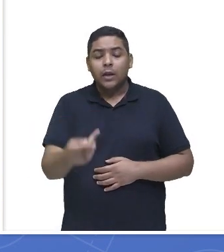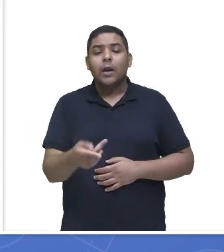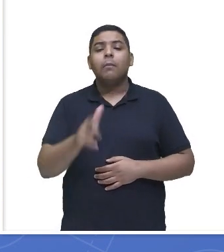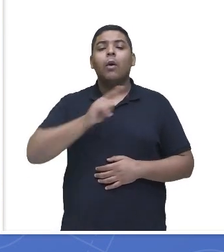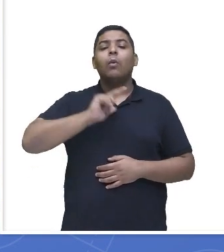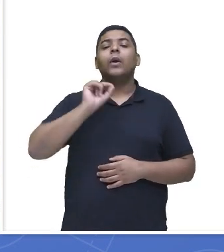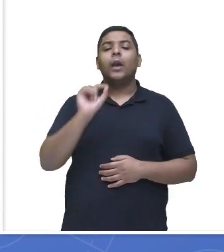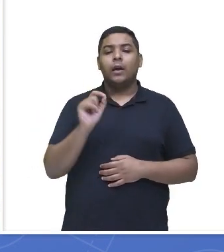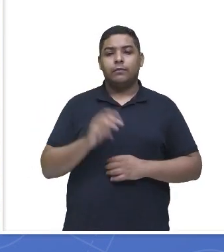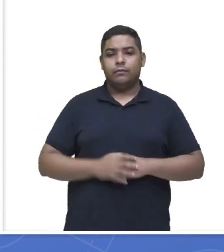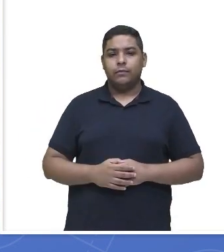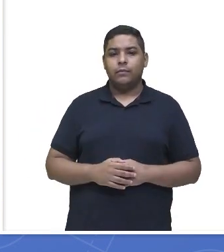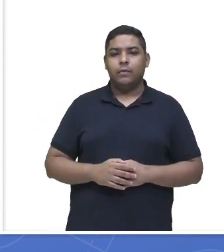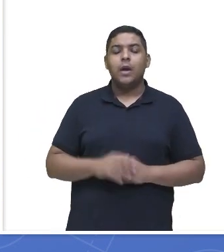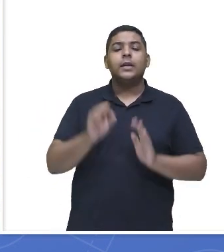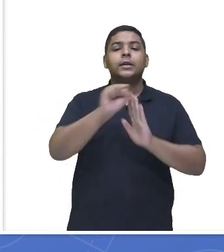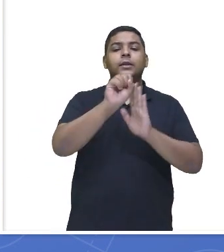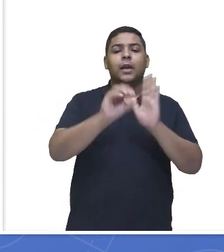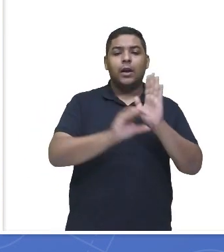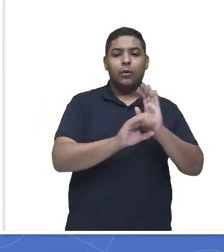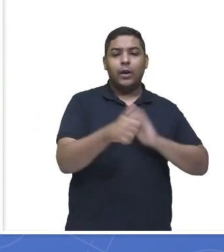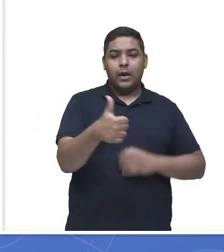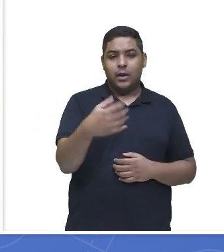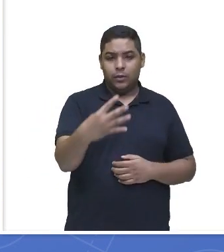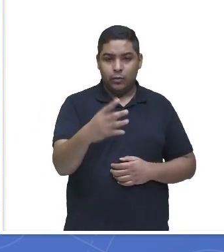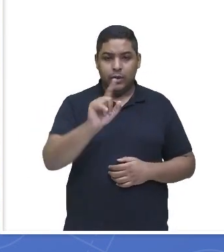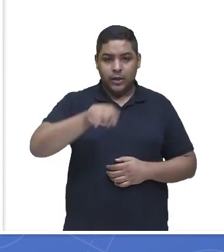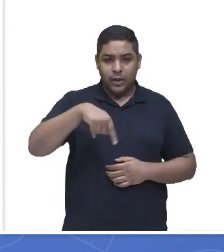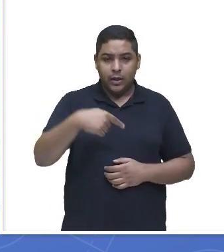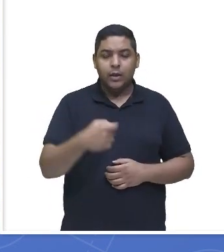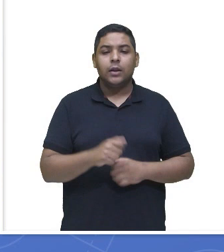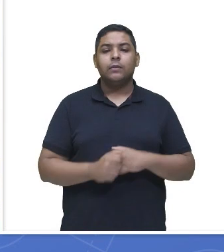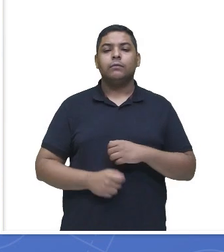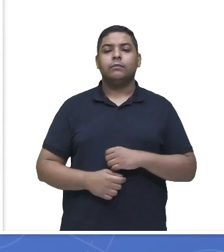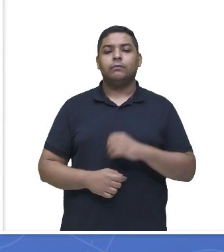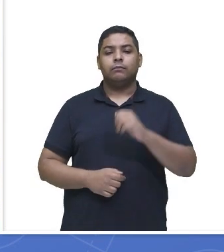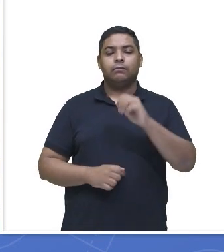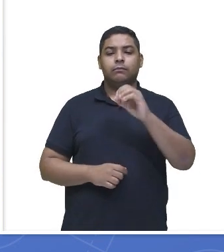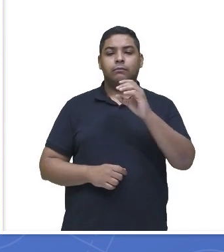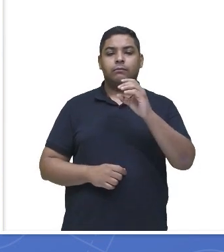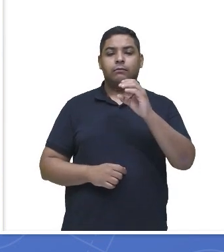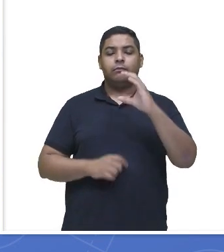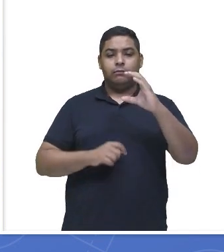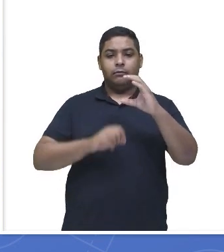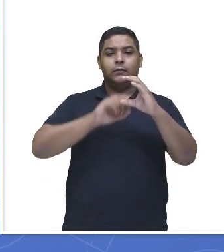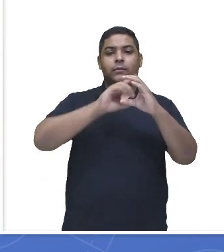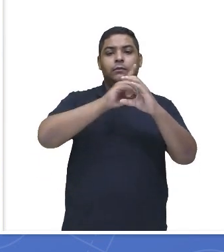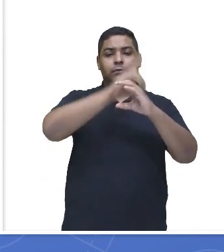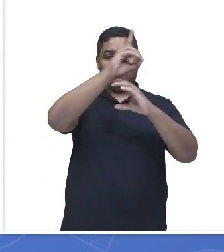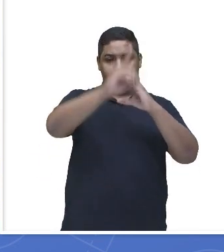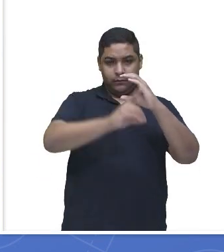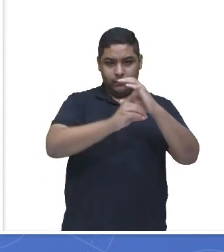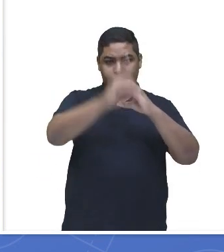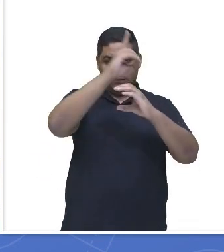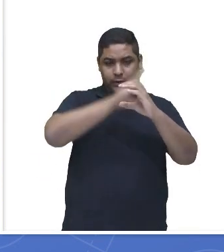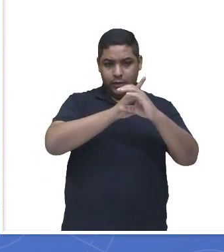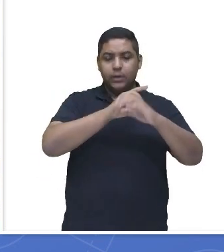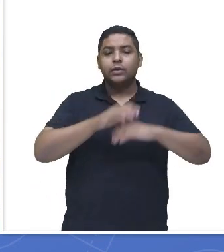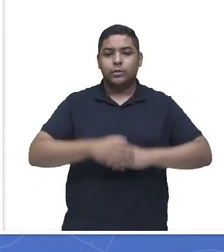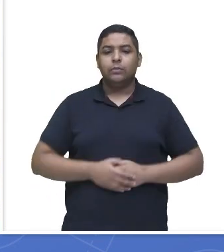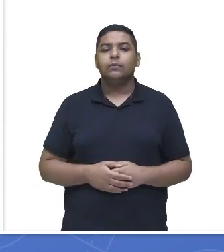a surgir um novo pensamento, uma nova ideia, que nós vamos chamar de filosofia